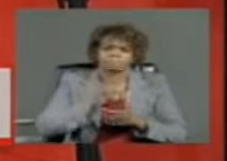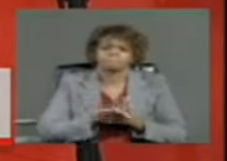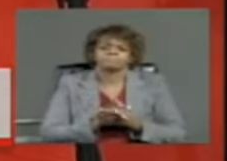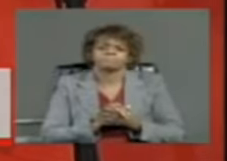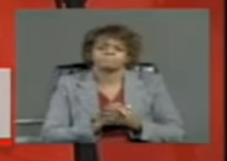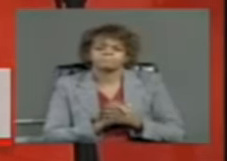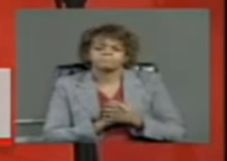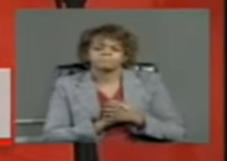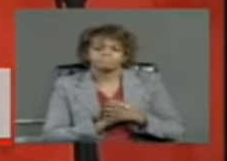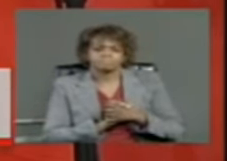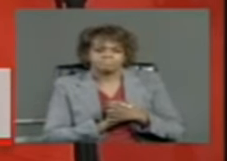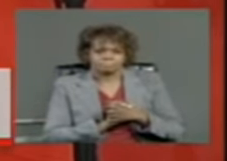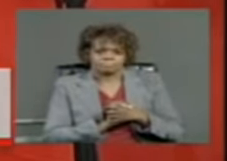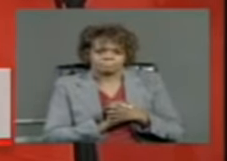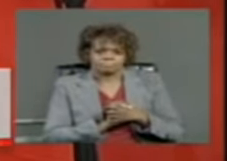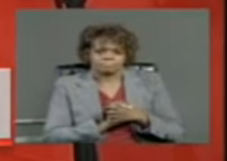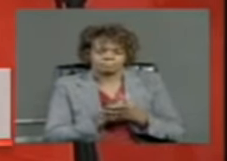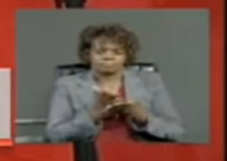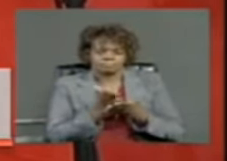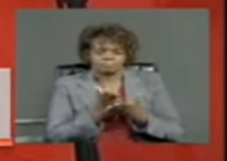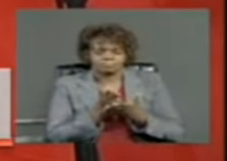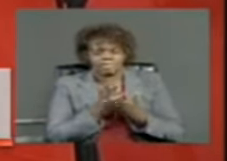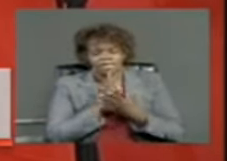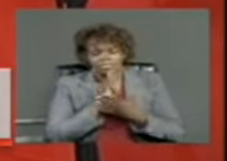Eu acho que aí foi um bocado infeliz.